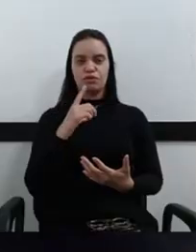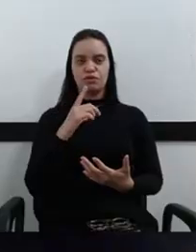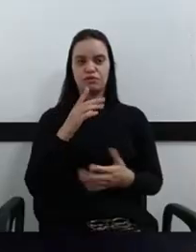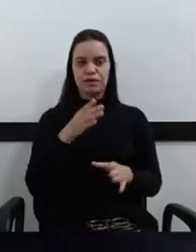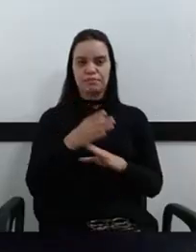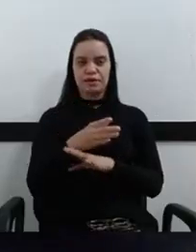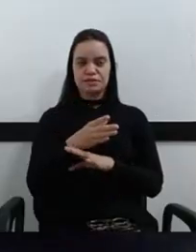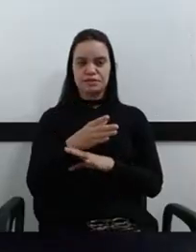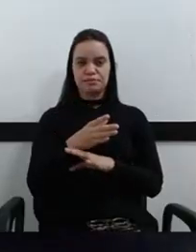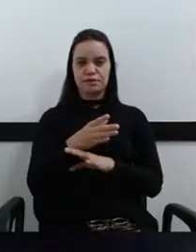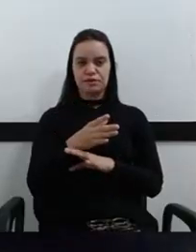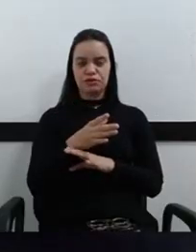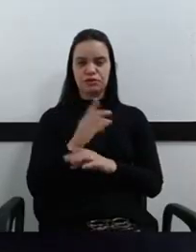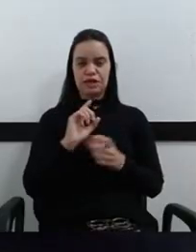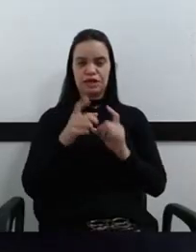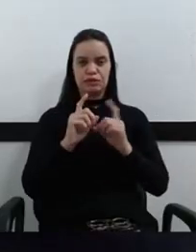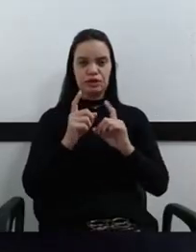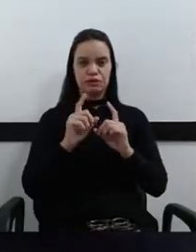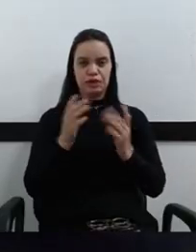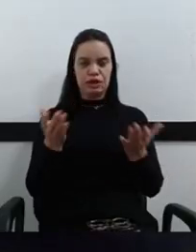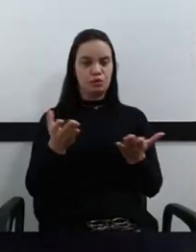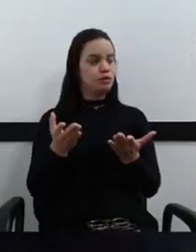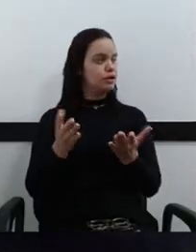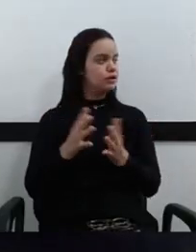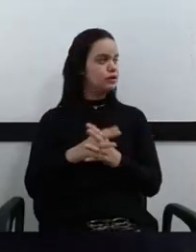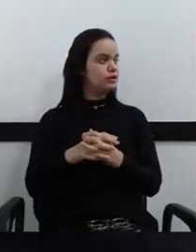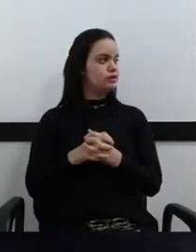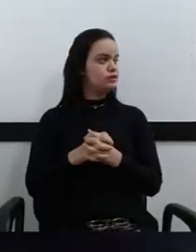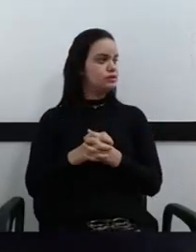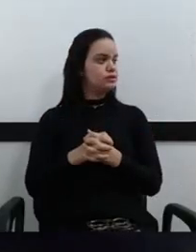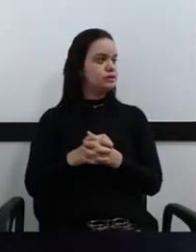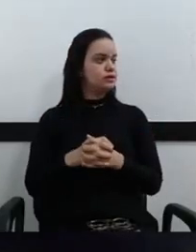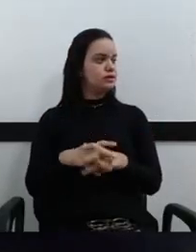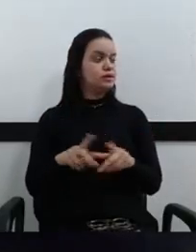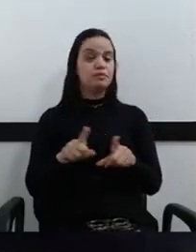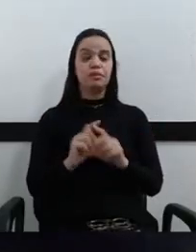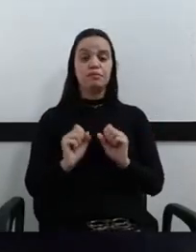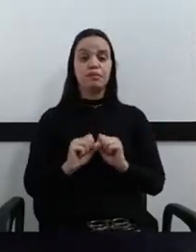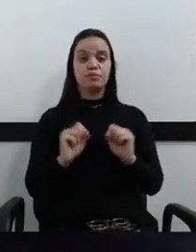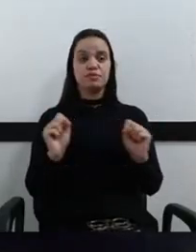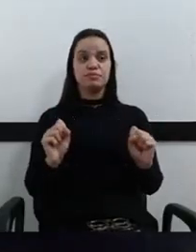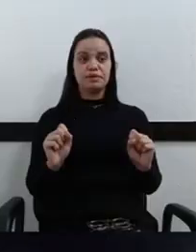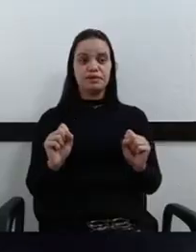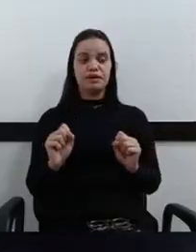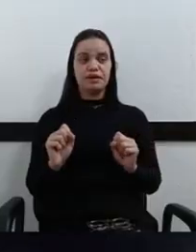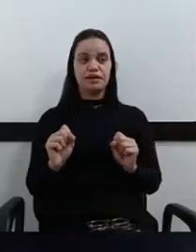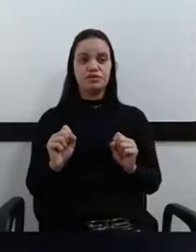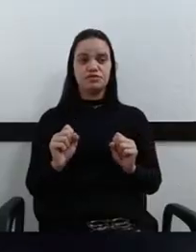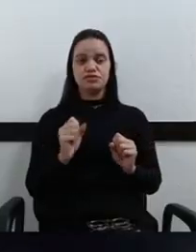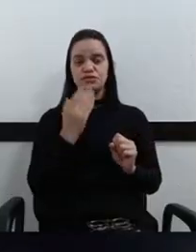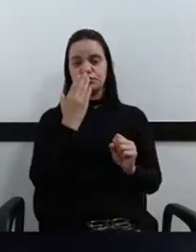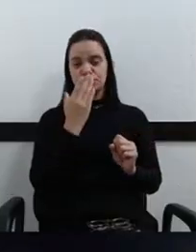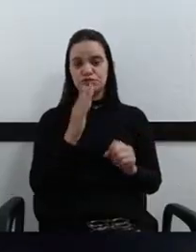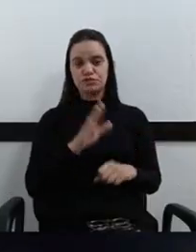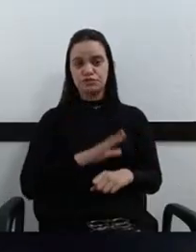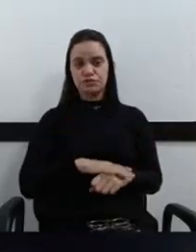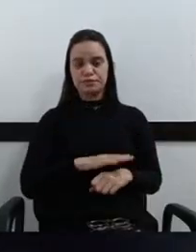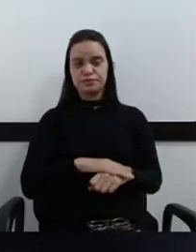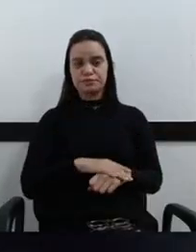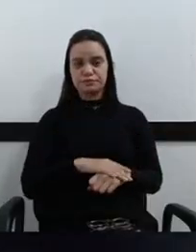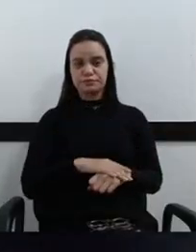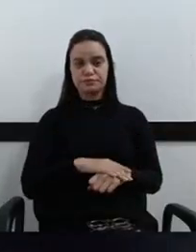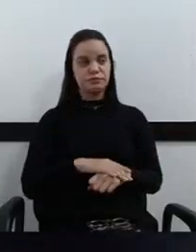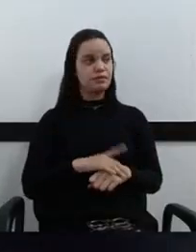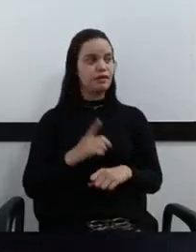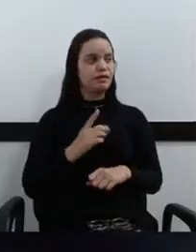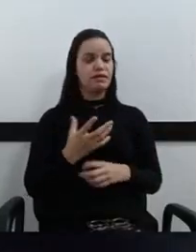maior, inclusive em relação a uma eventual possibilidade de ter feito o pedido,